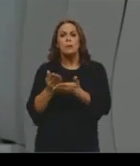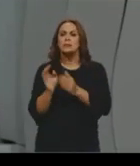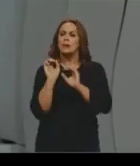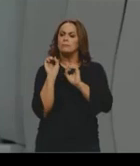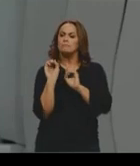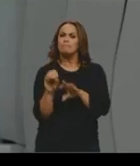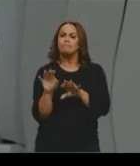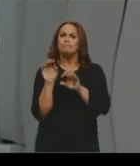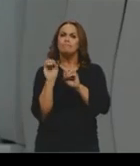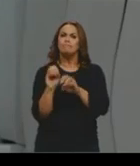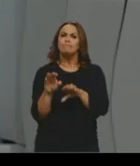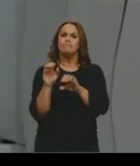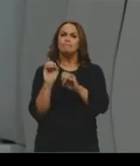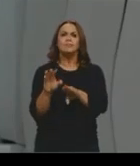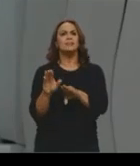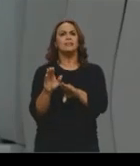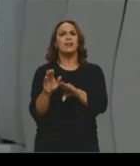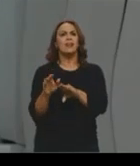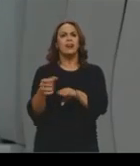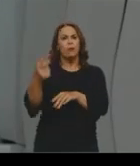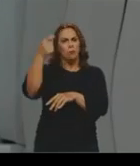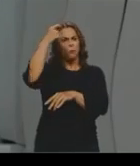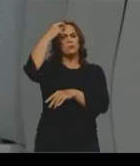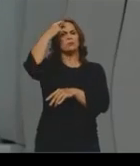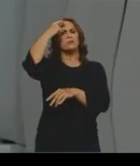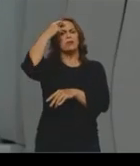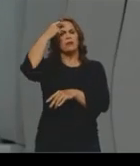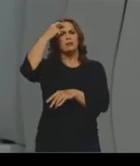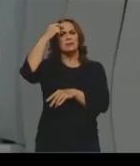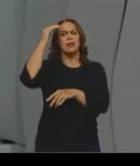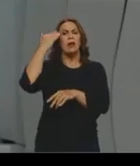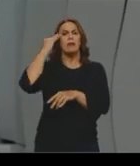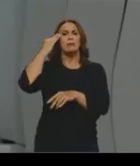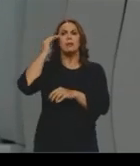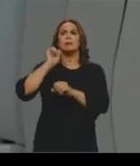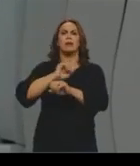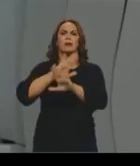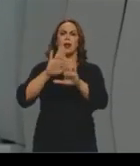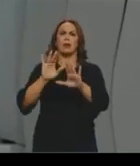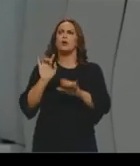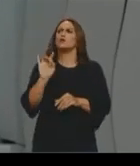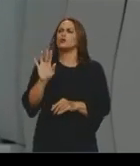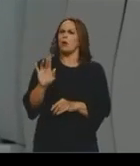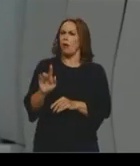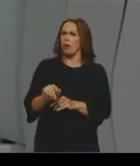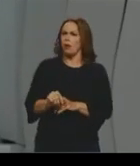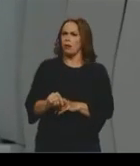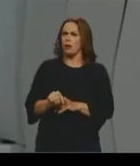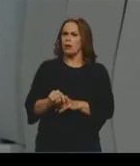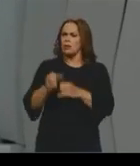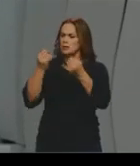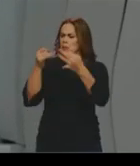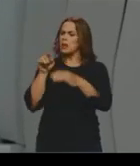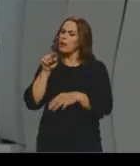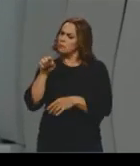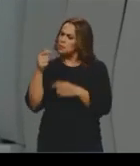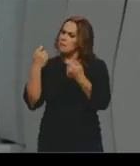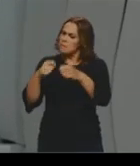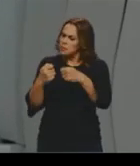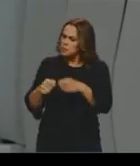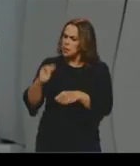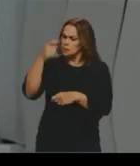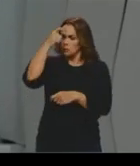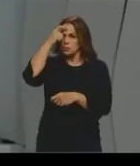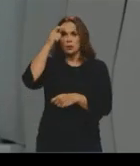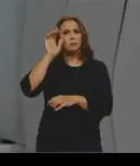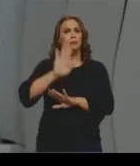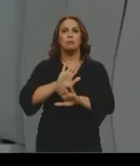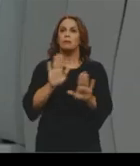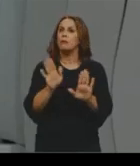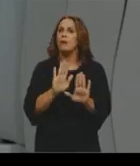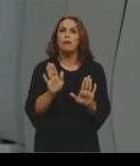consciência. E não é eu falar, você tem que ter consciência, né? É eu propor, por meio de variadas atividades, por meio do debate,